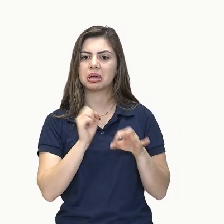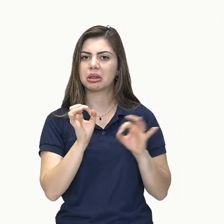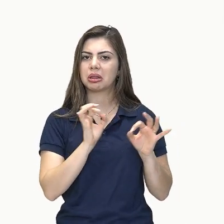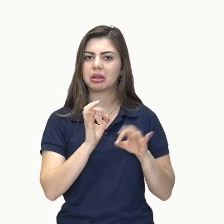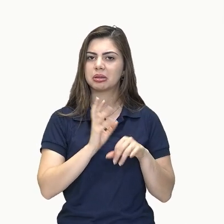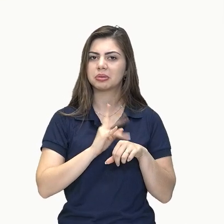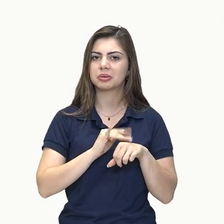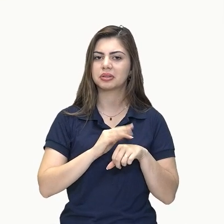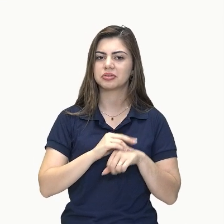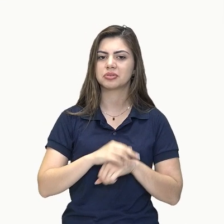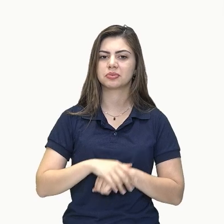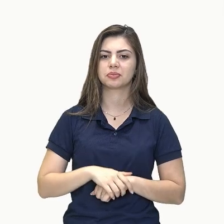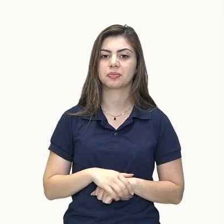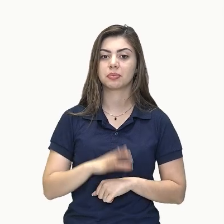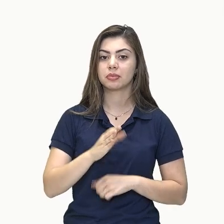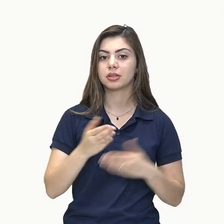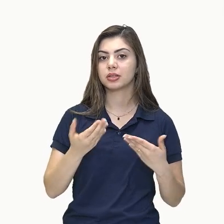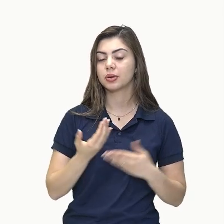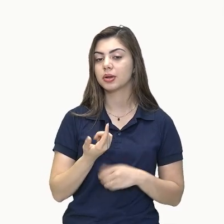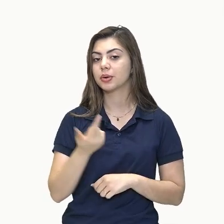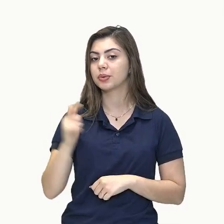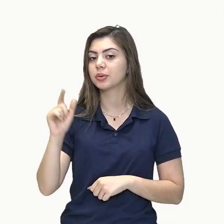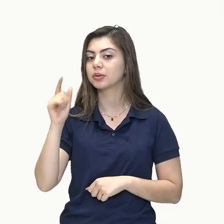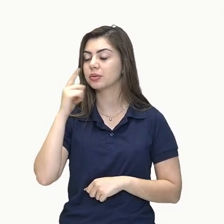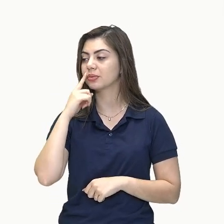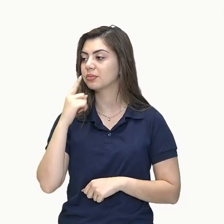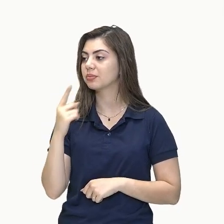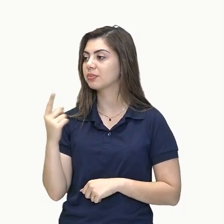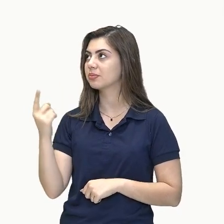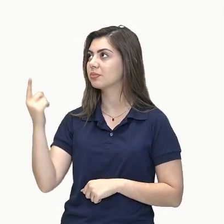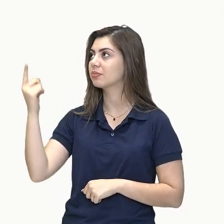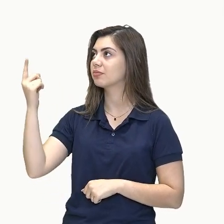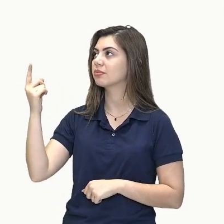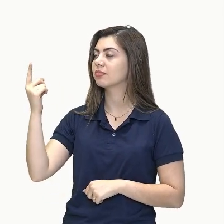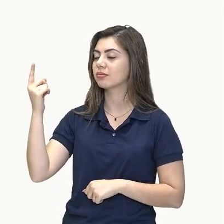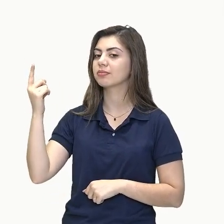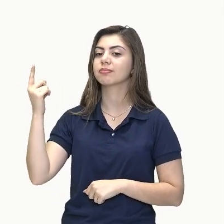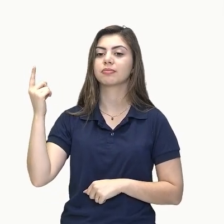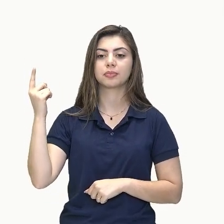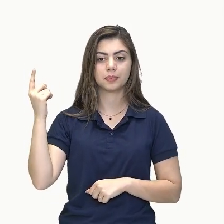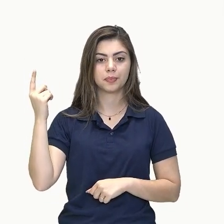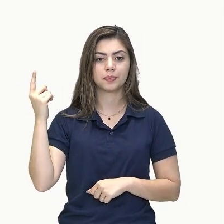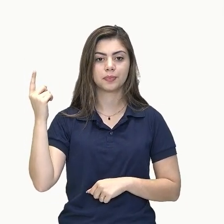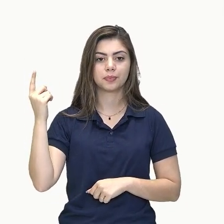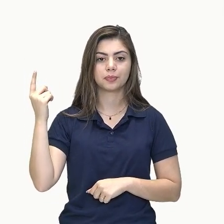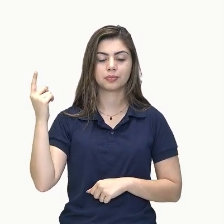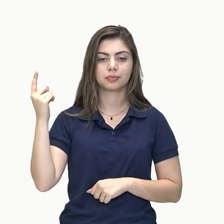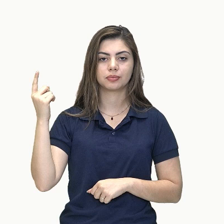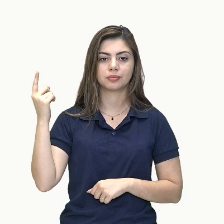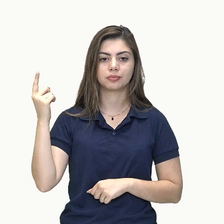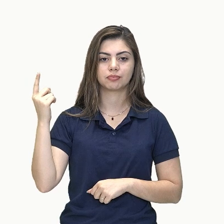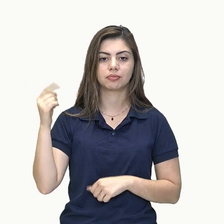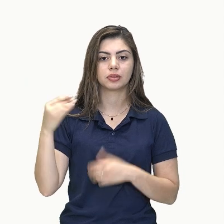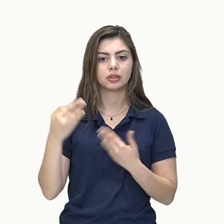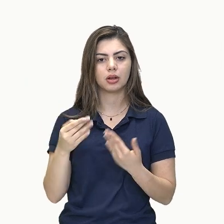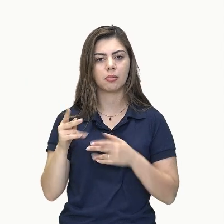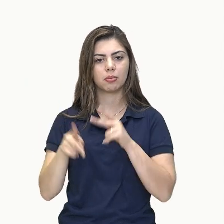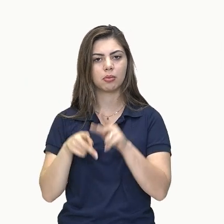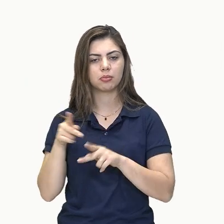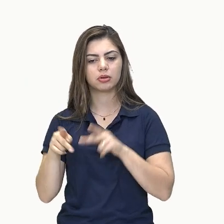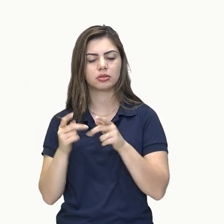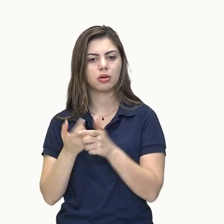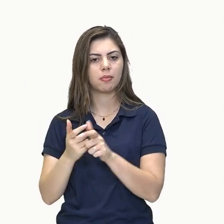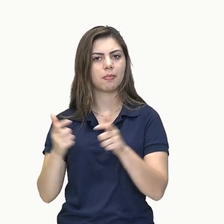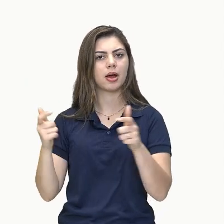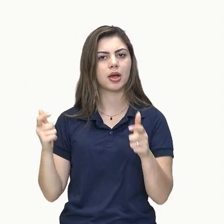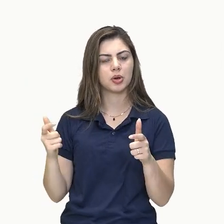observar uma terceira imagem. Nós podemos observar que grande parte da população do lado esquerdo está imunizada.